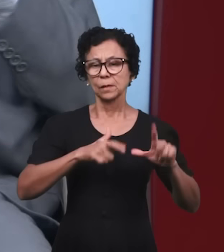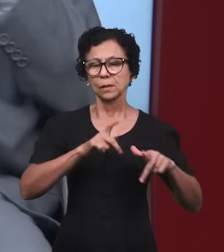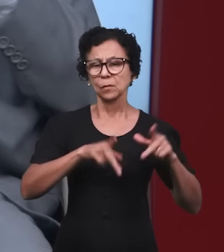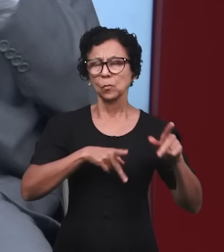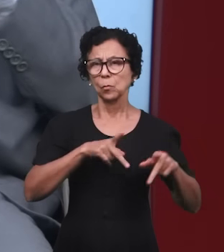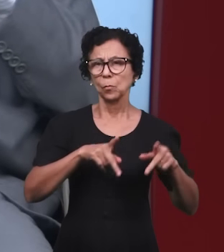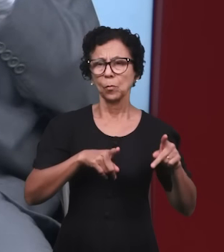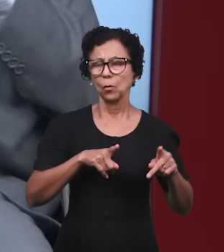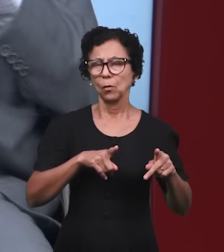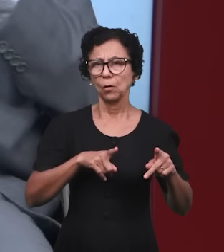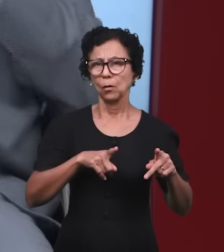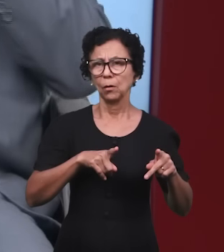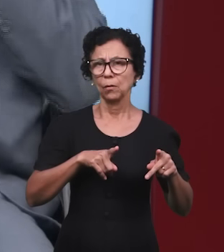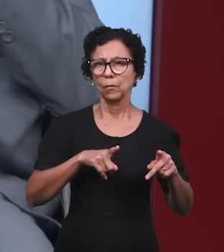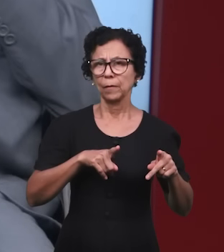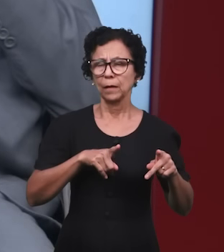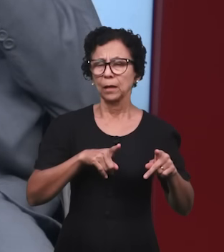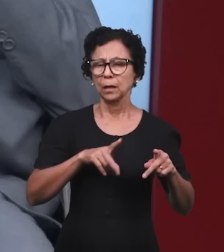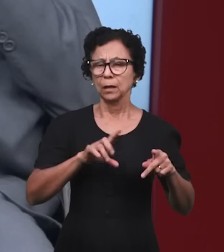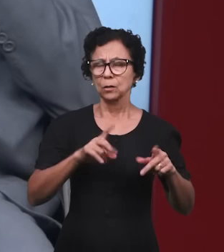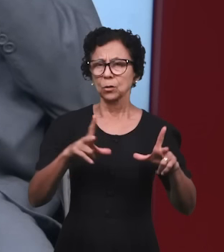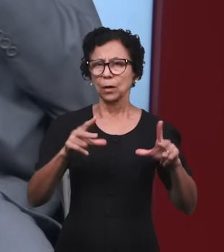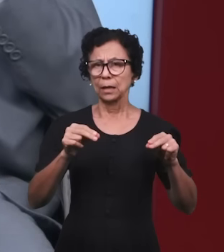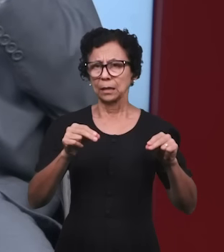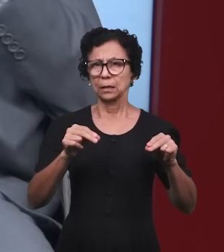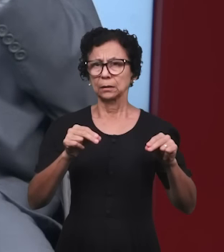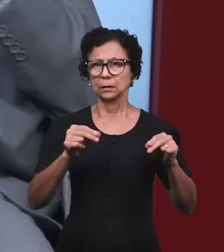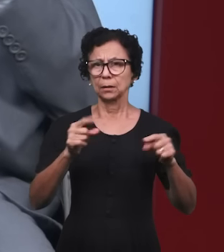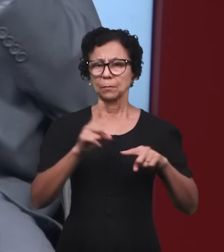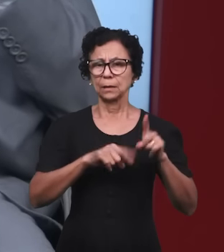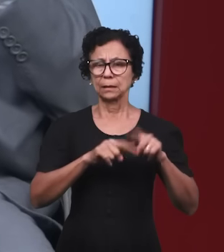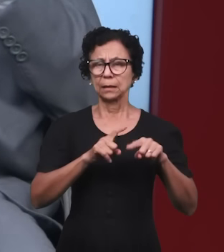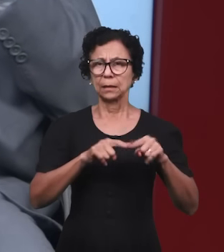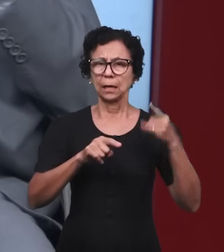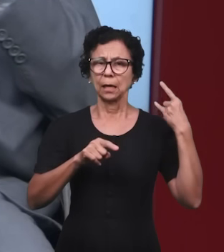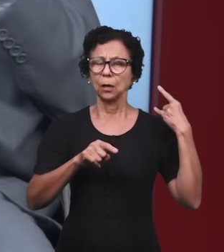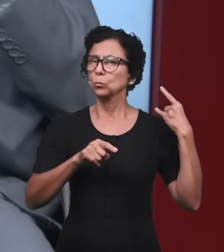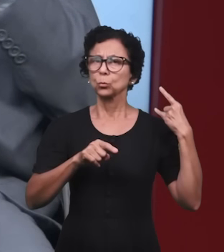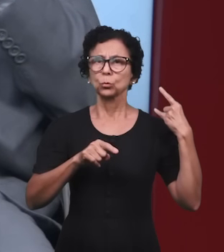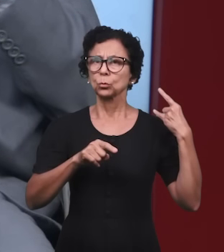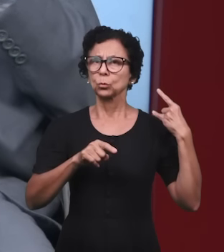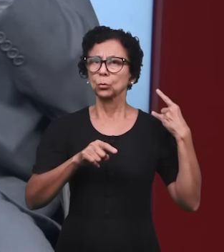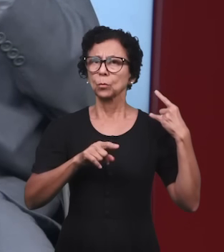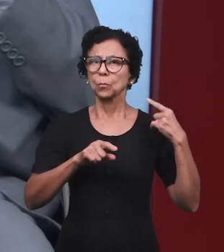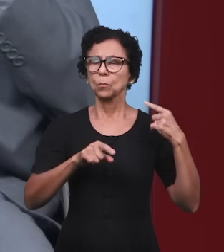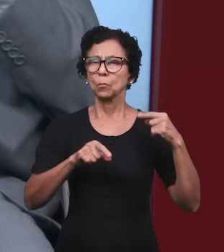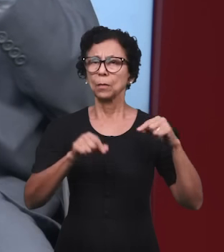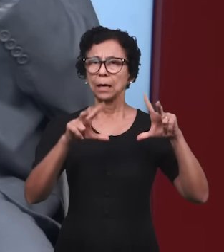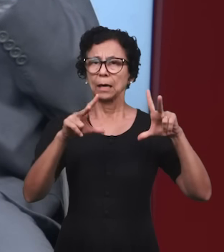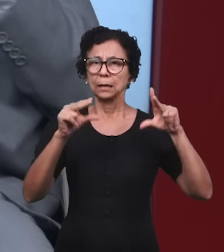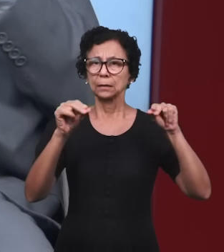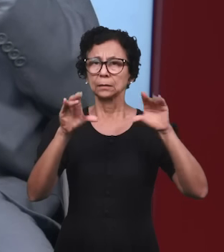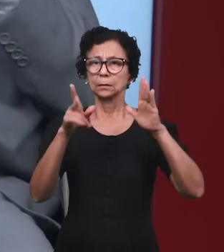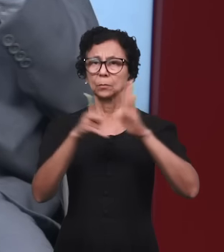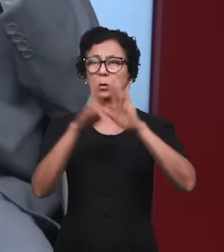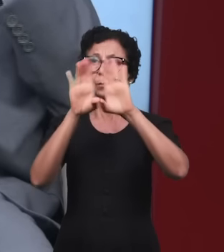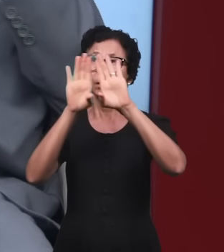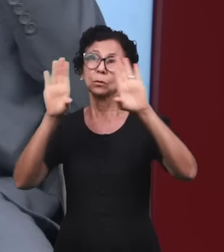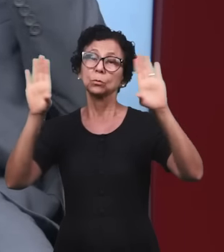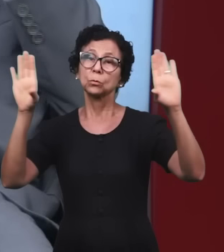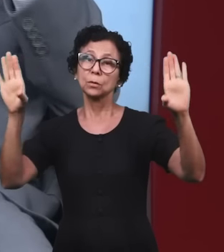era transmitida somente a herança dos bens, mas também a herança celestial, para a qual